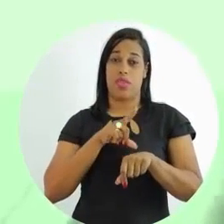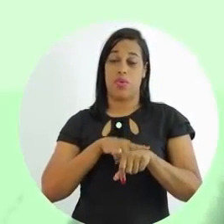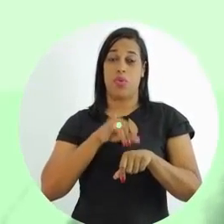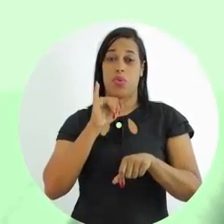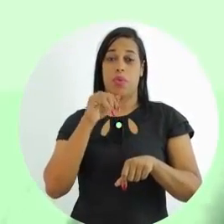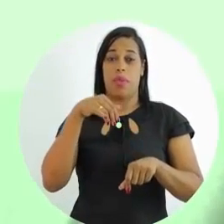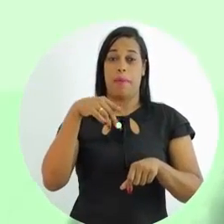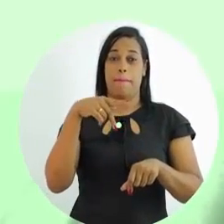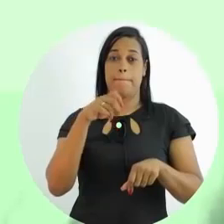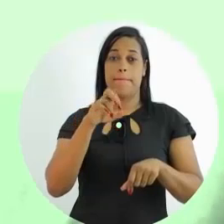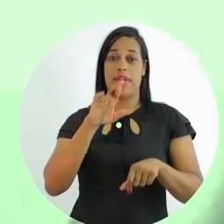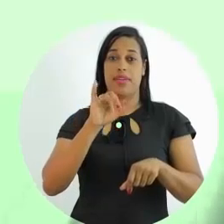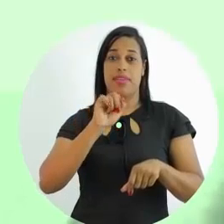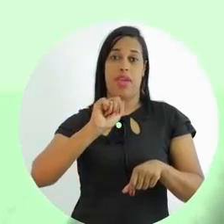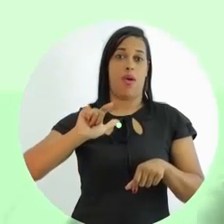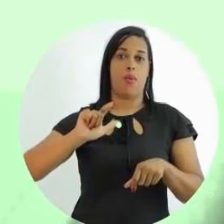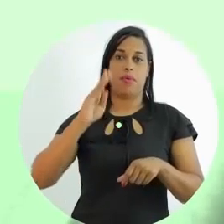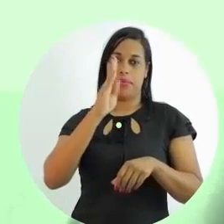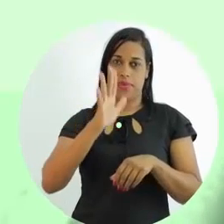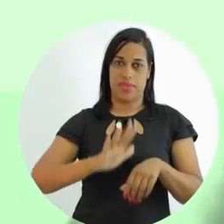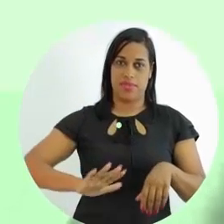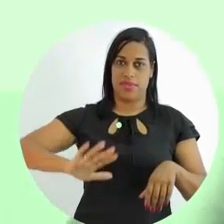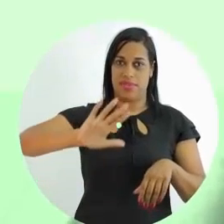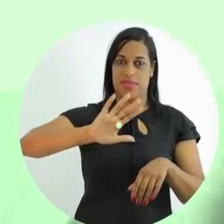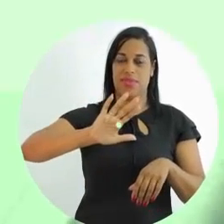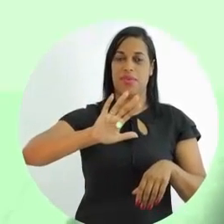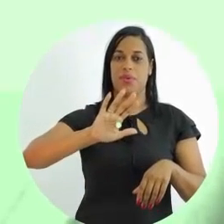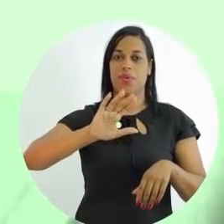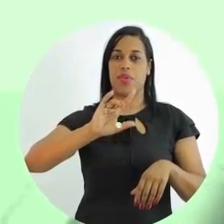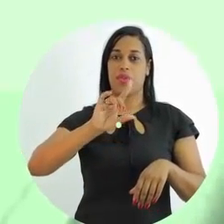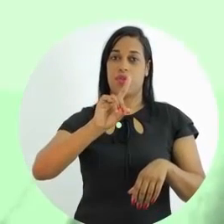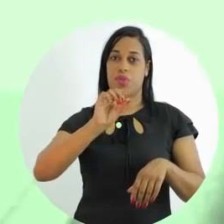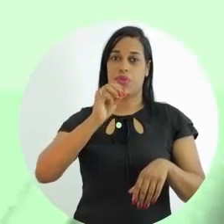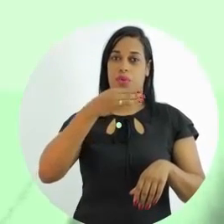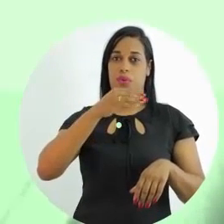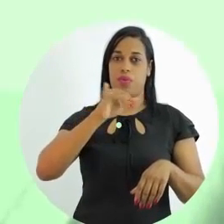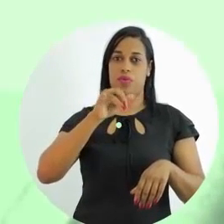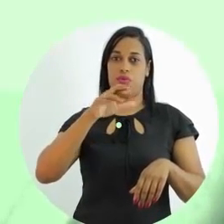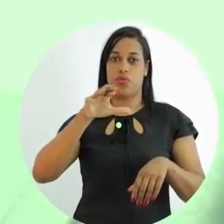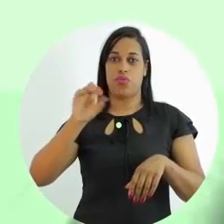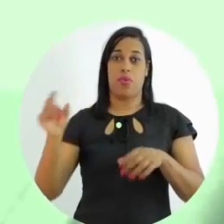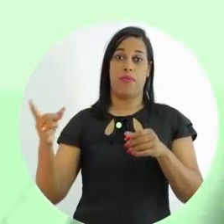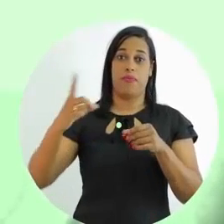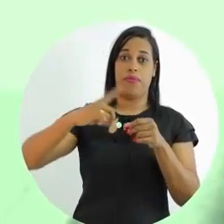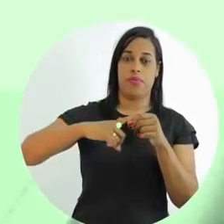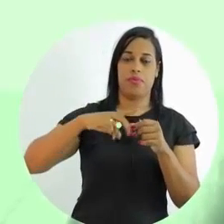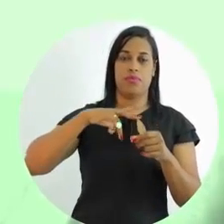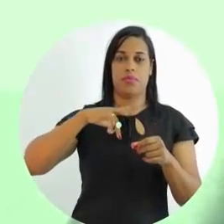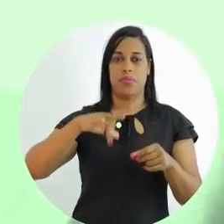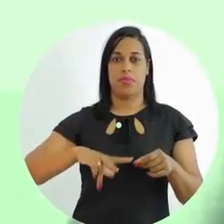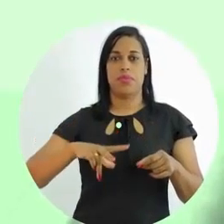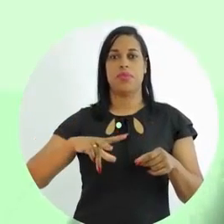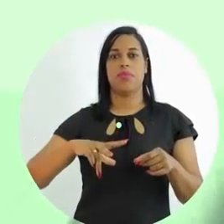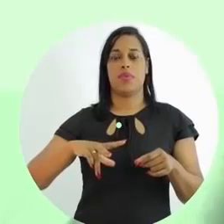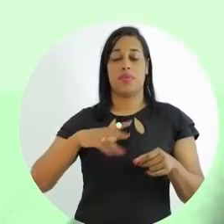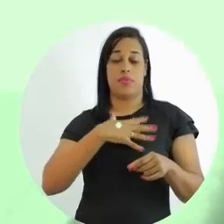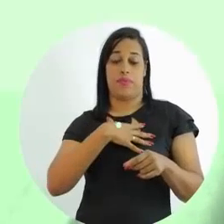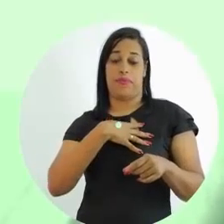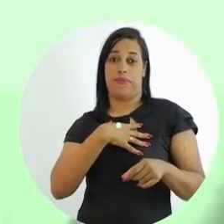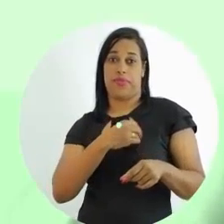brasileiro, quando Dom João volta para Portugal e o seu filho, Dom